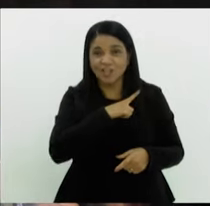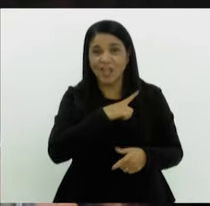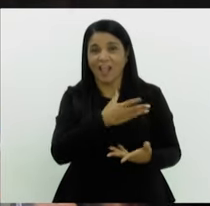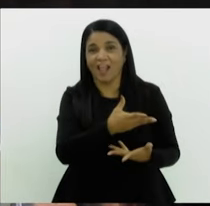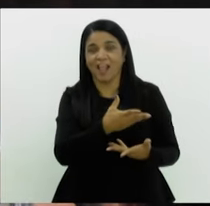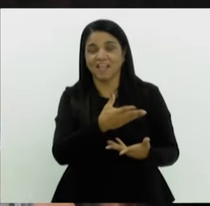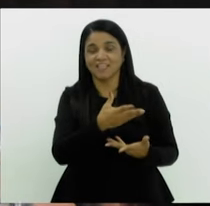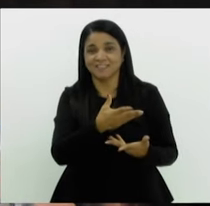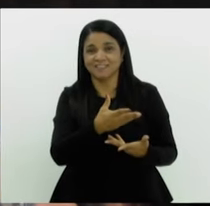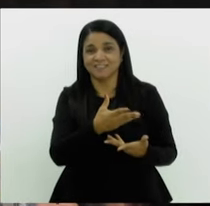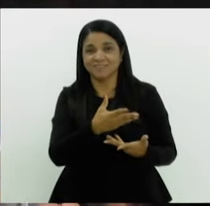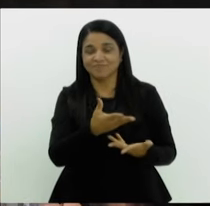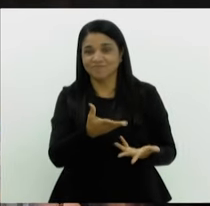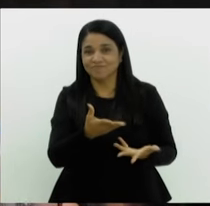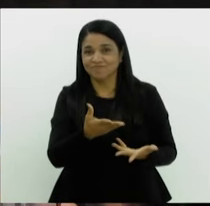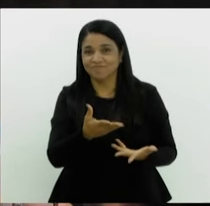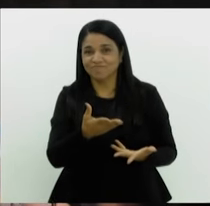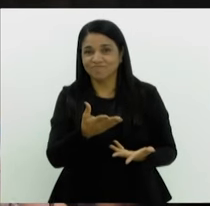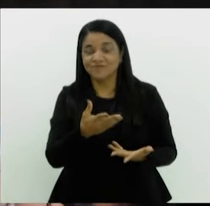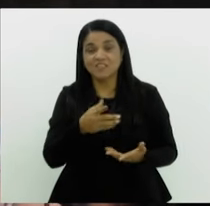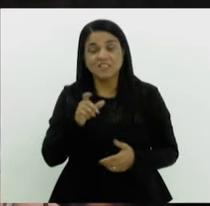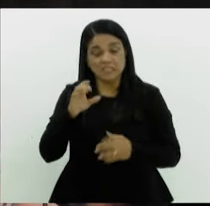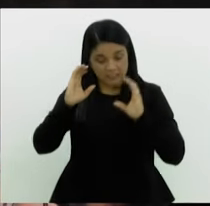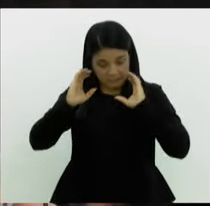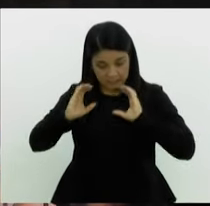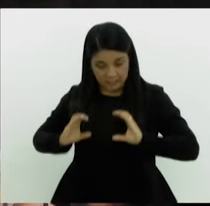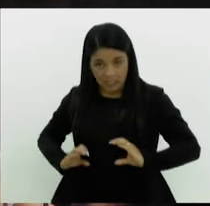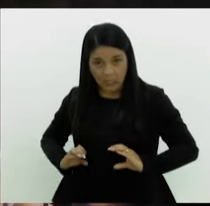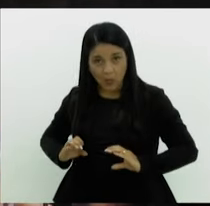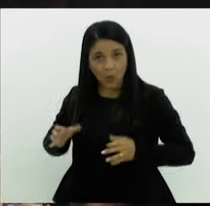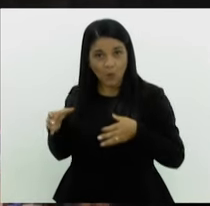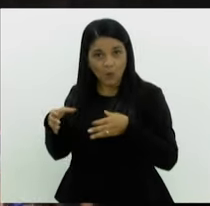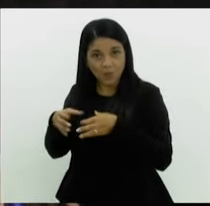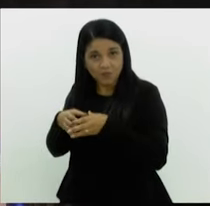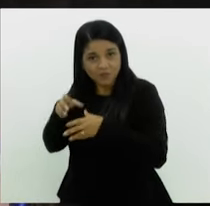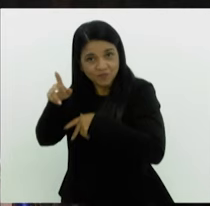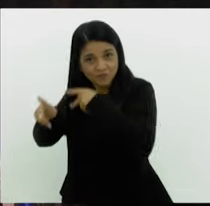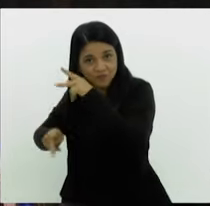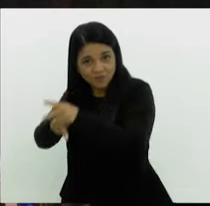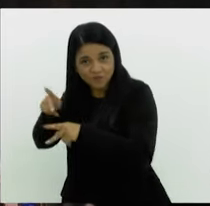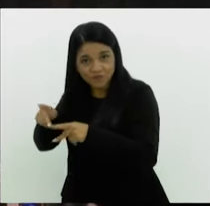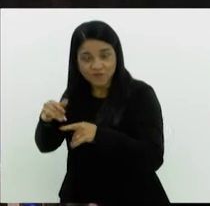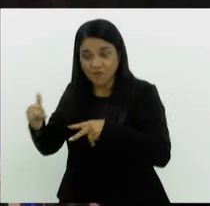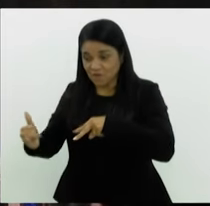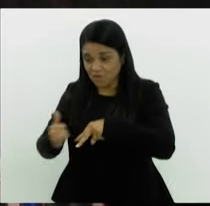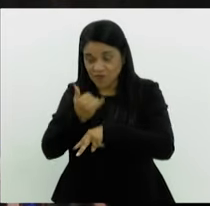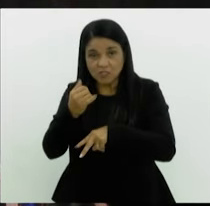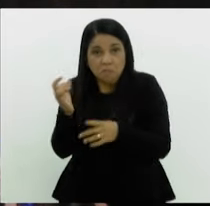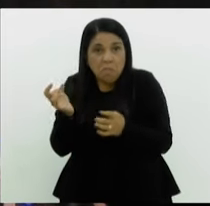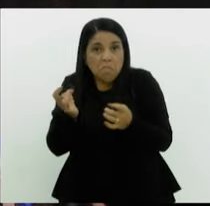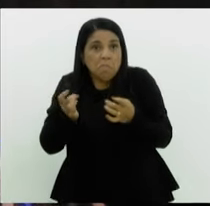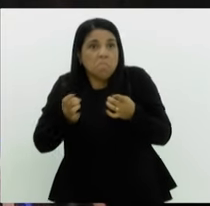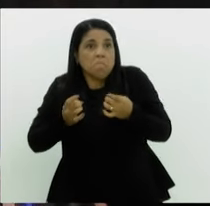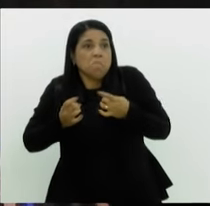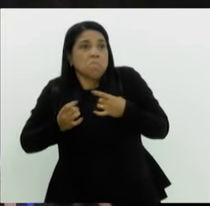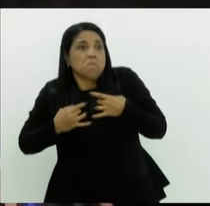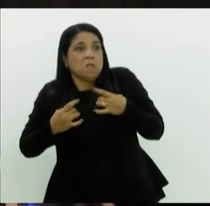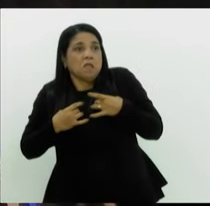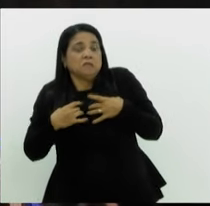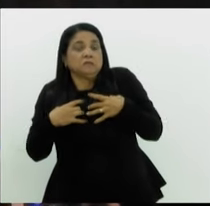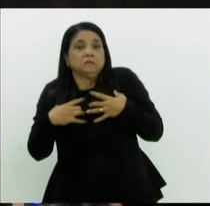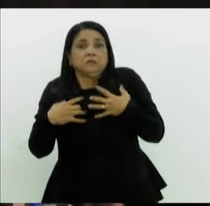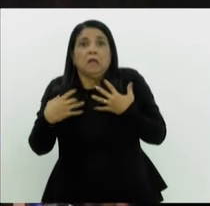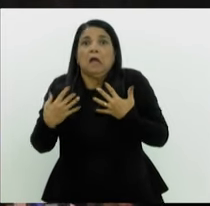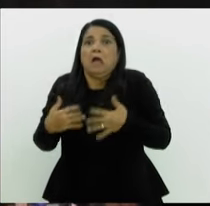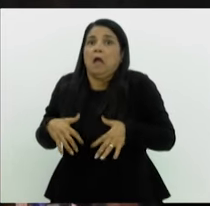privilégios, enquanto os cidadãos de bem, que são suas vítimas, vivem amedrontados,